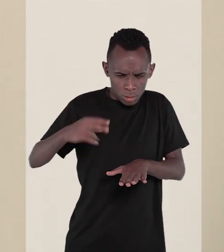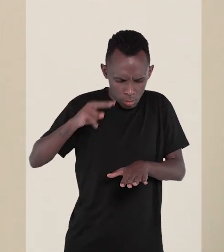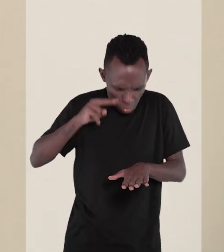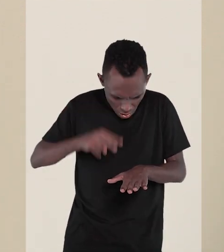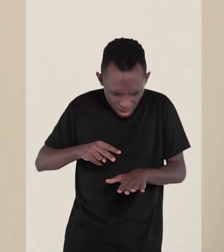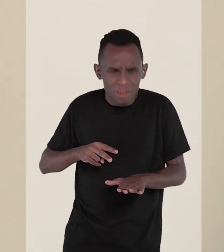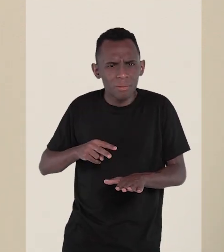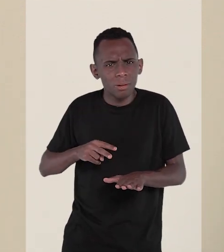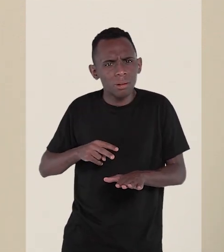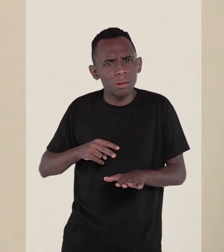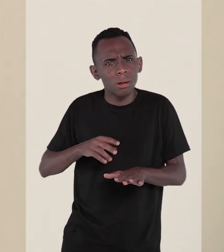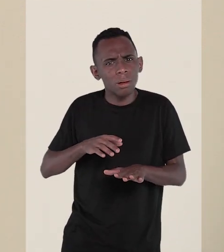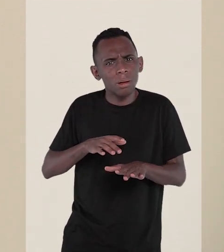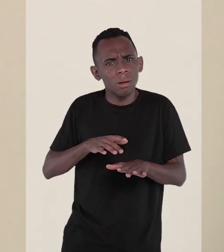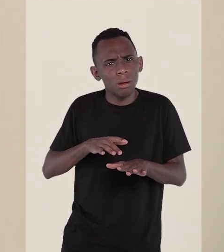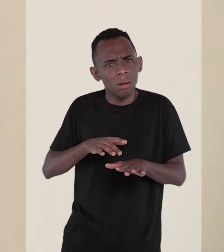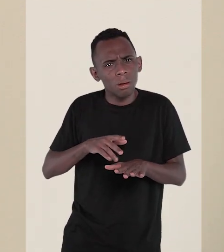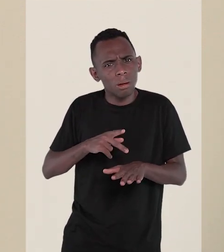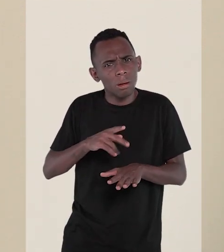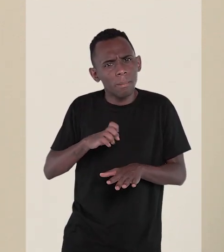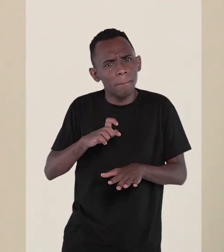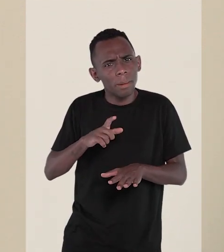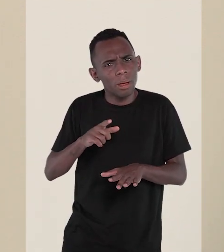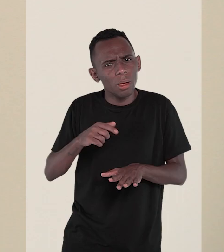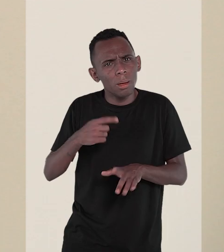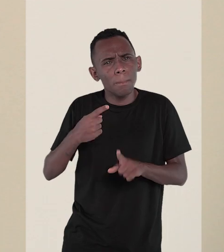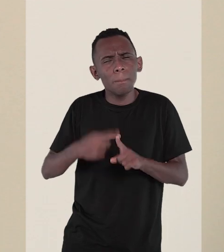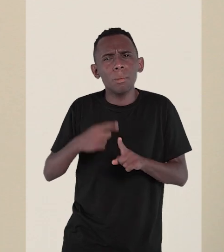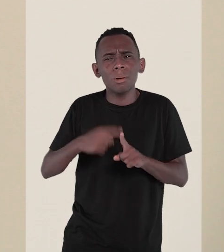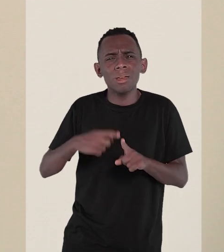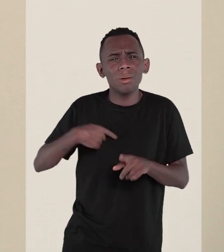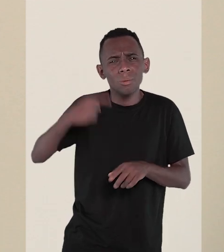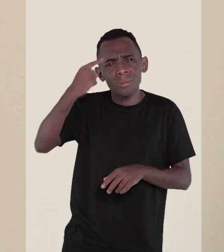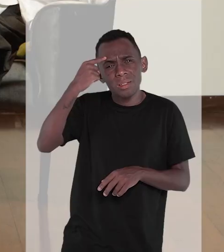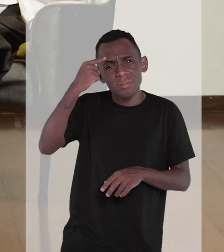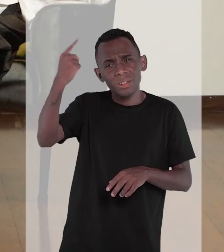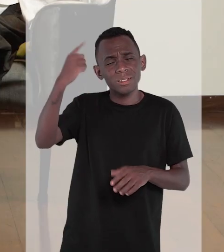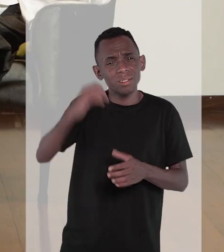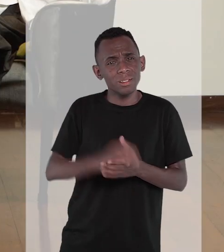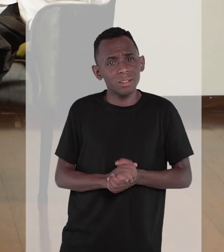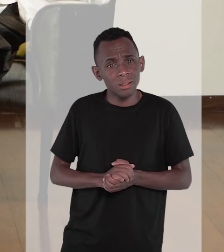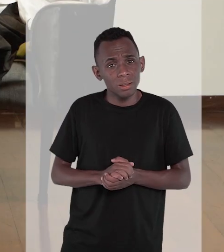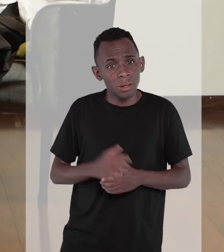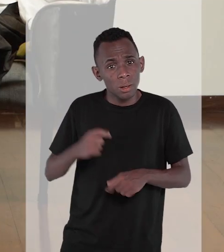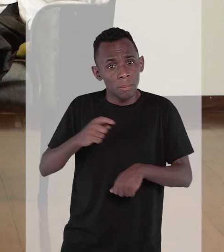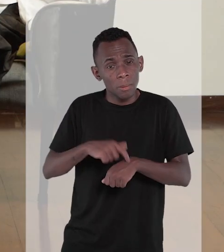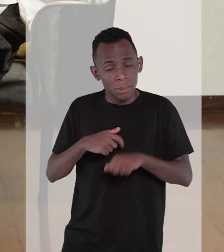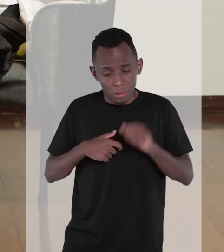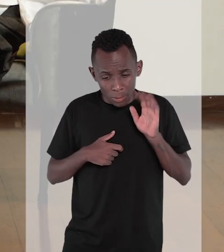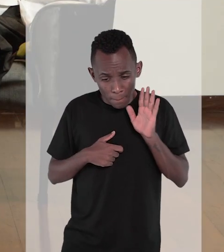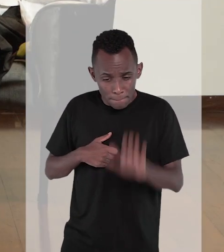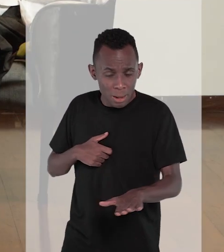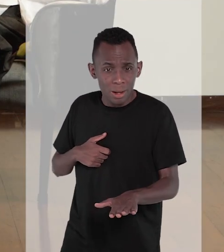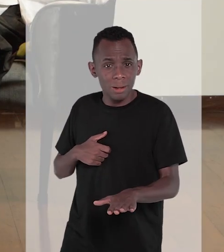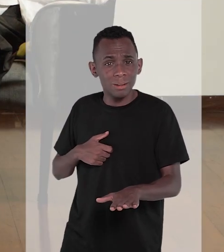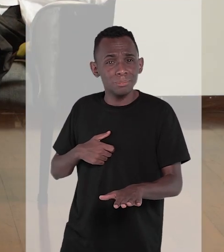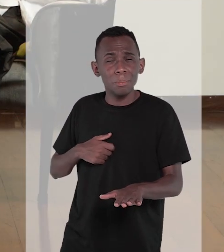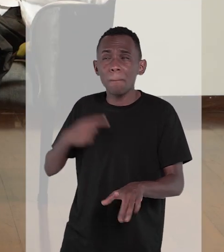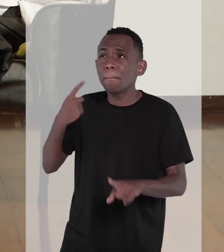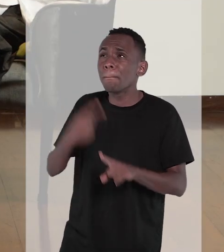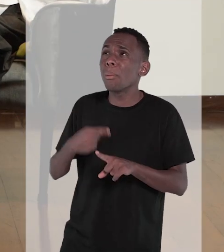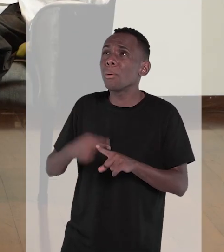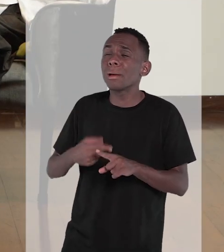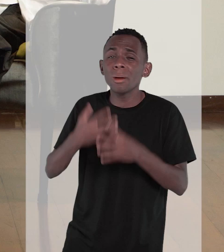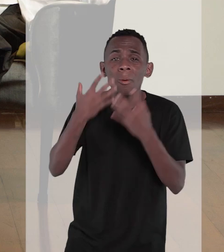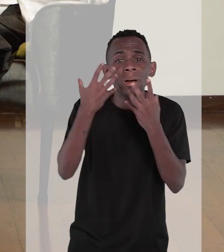ali. Aí eu olhava aquele pé e dizia, por que eu inventei esse negócio? E quando eu botar o pé aqui, acabou